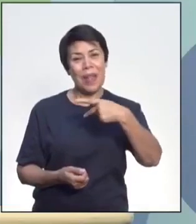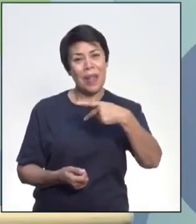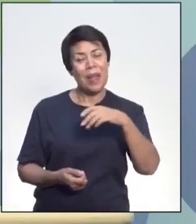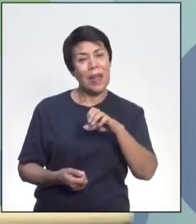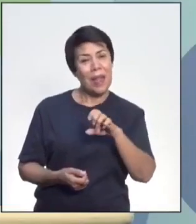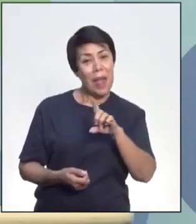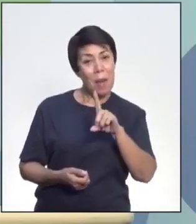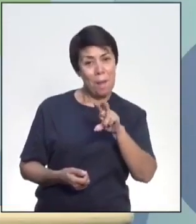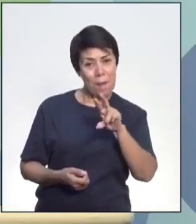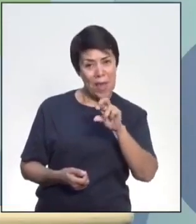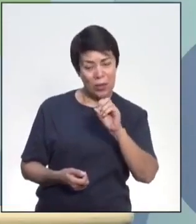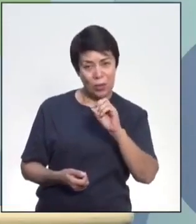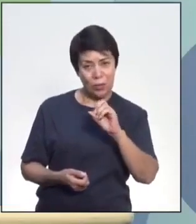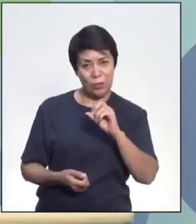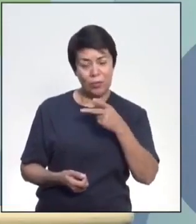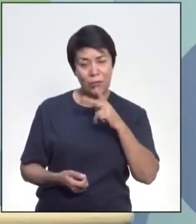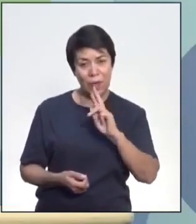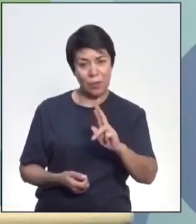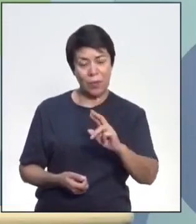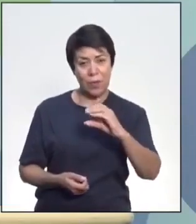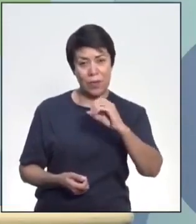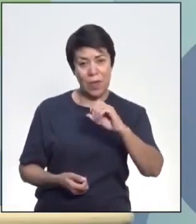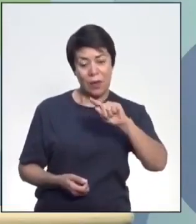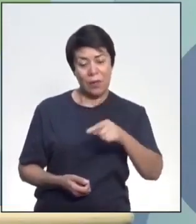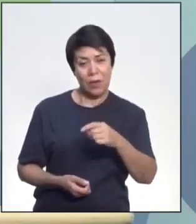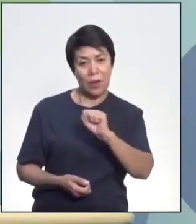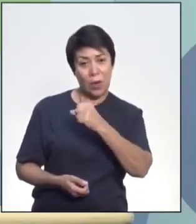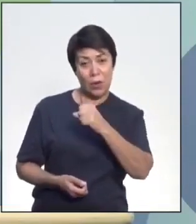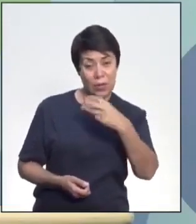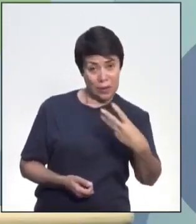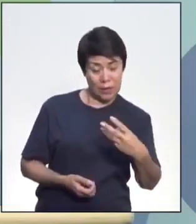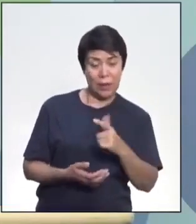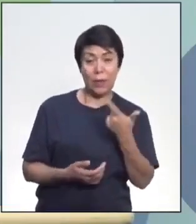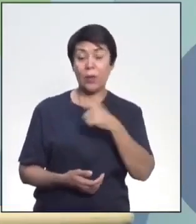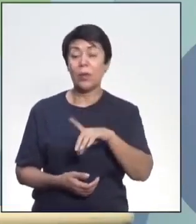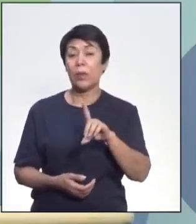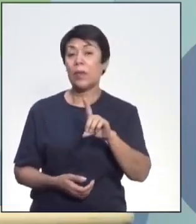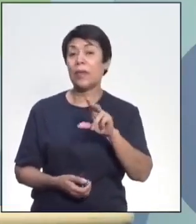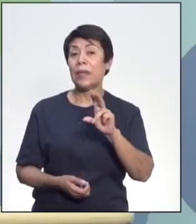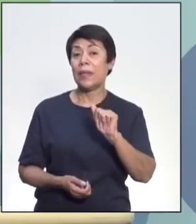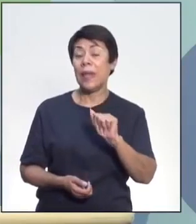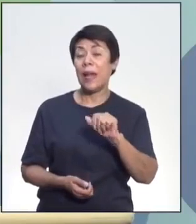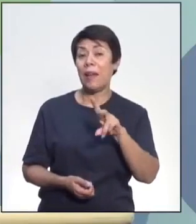disse que é 0,83. O Davi disse que é